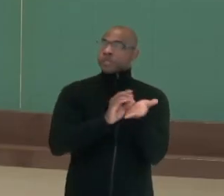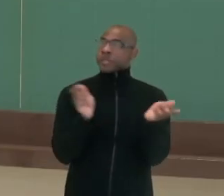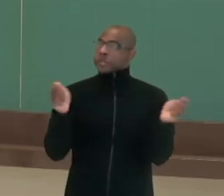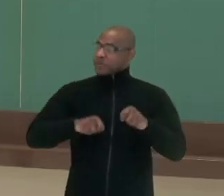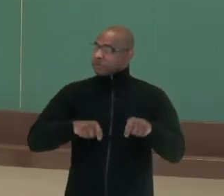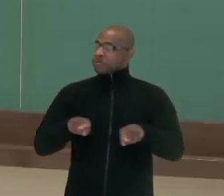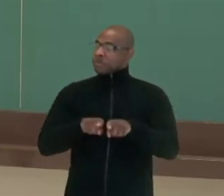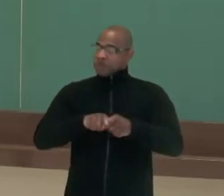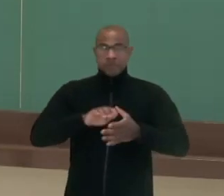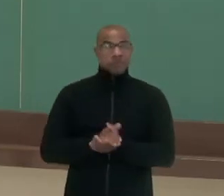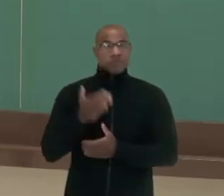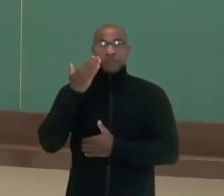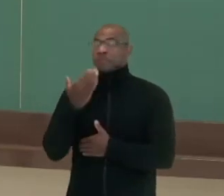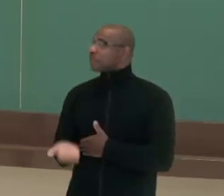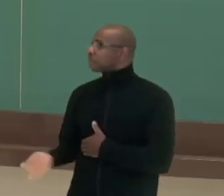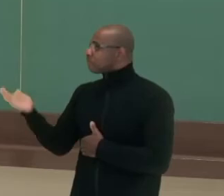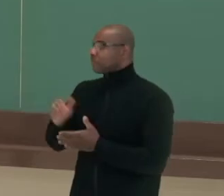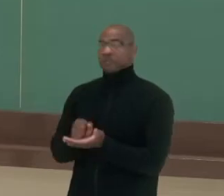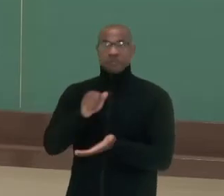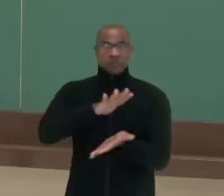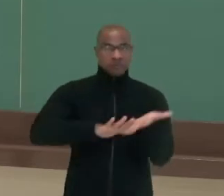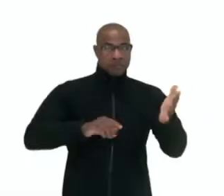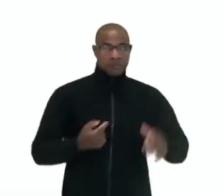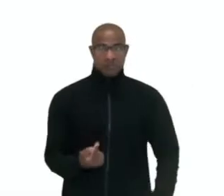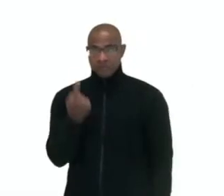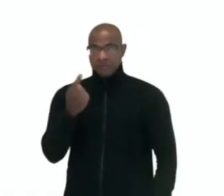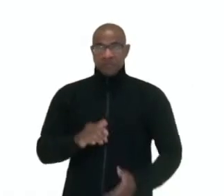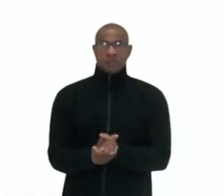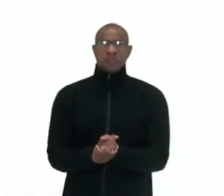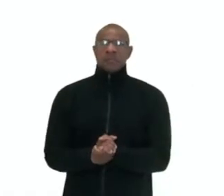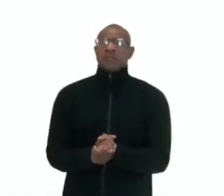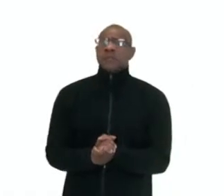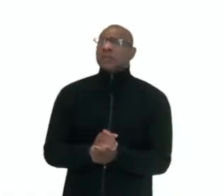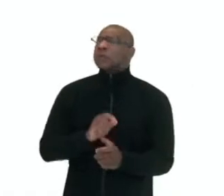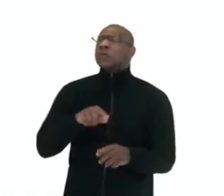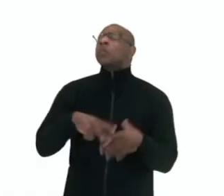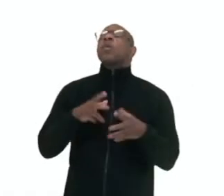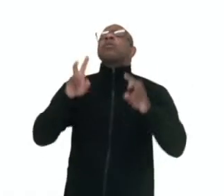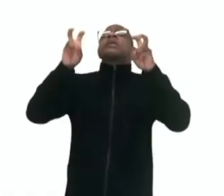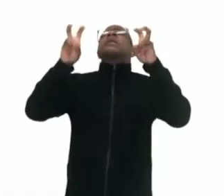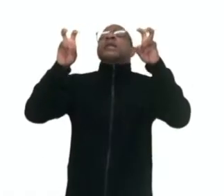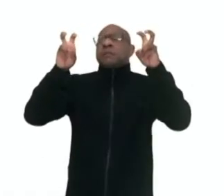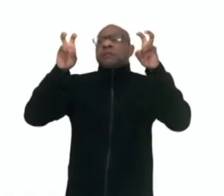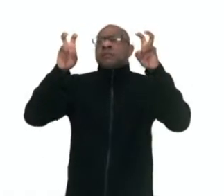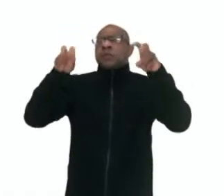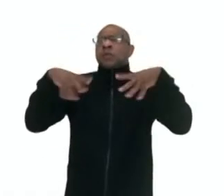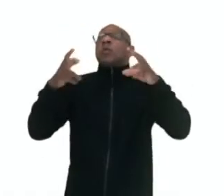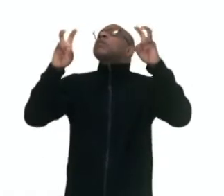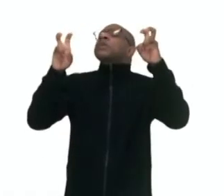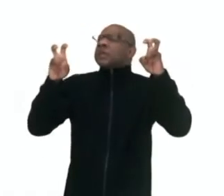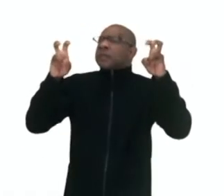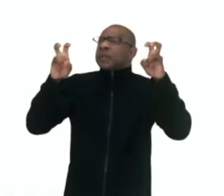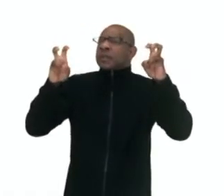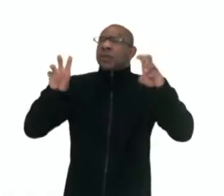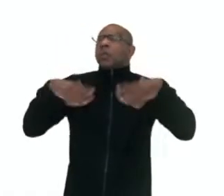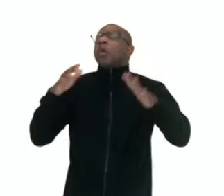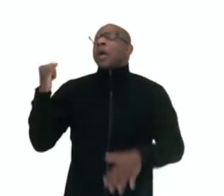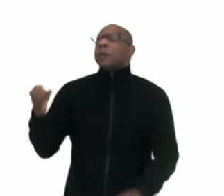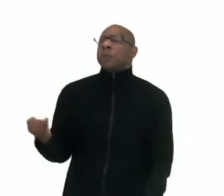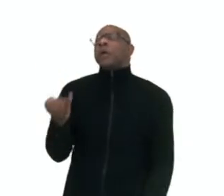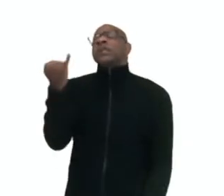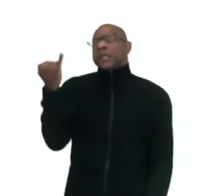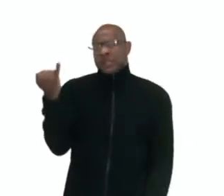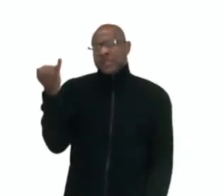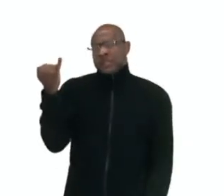essa leitura, nós chegamos à atividade 1. Sobre o que trata a notícia? Qual a relevância do tema da